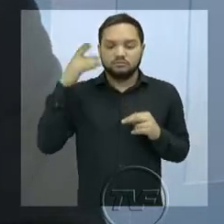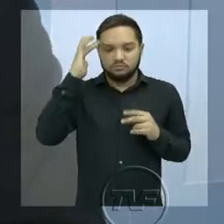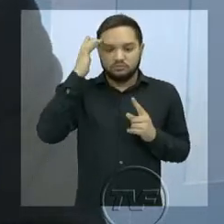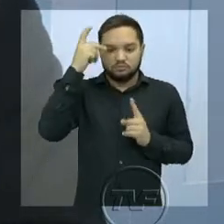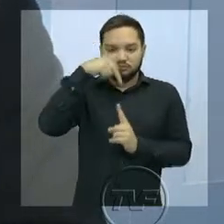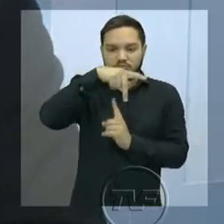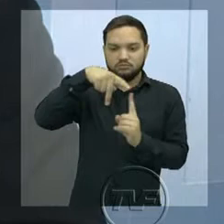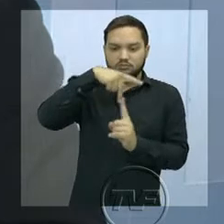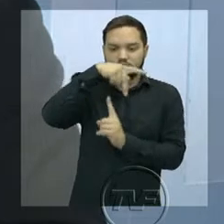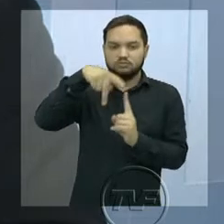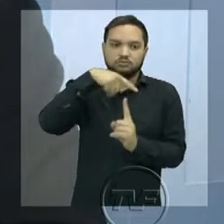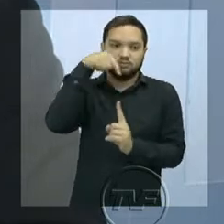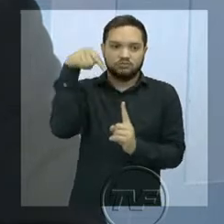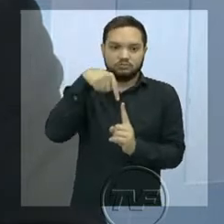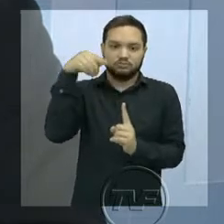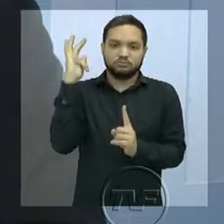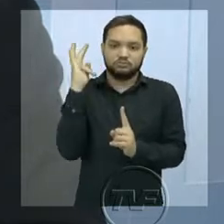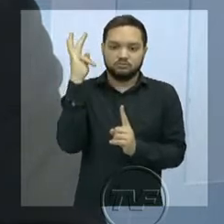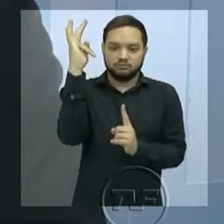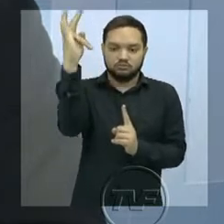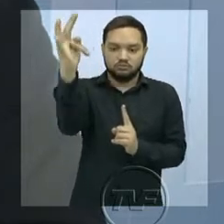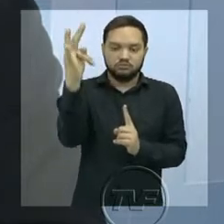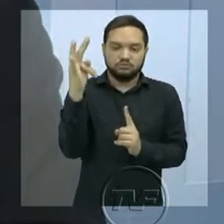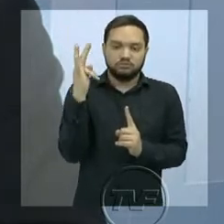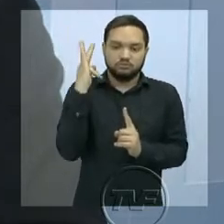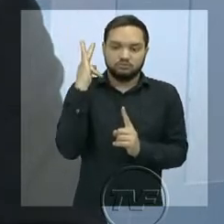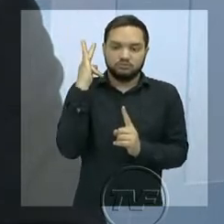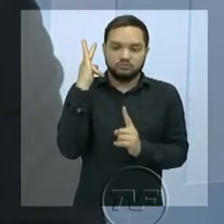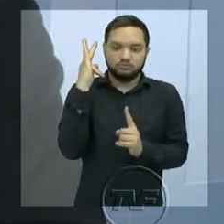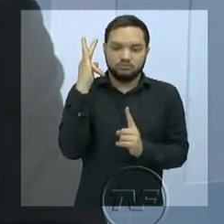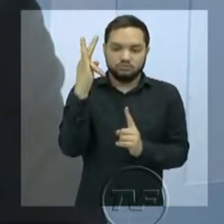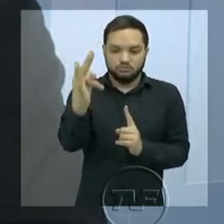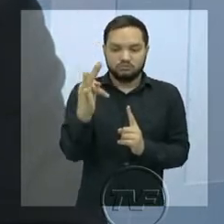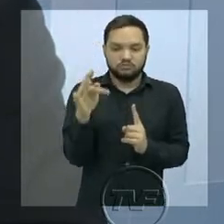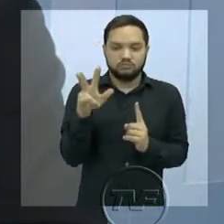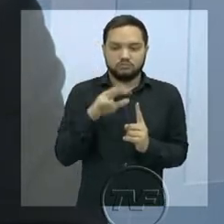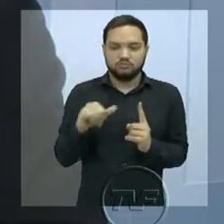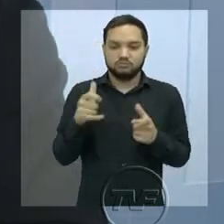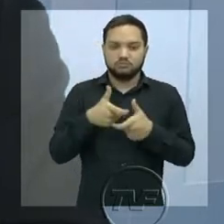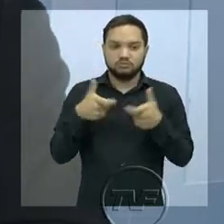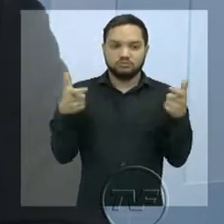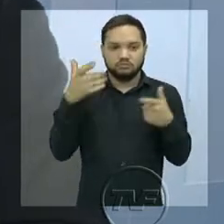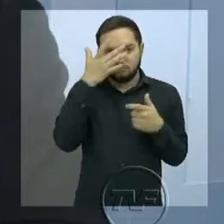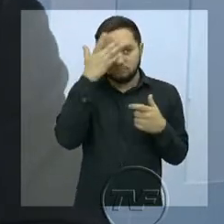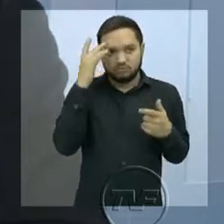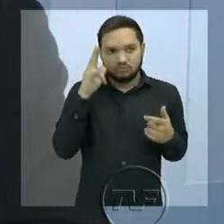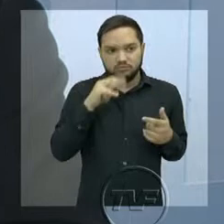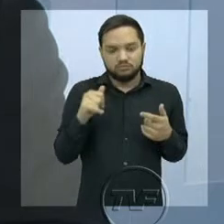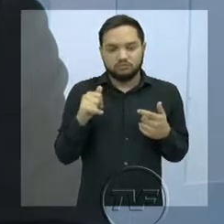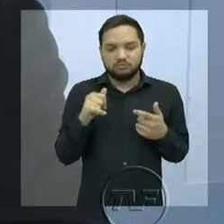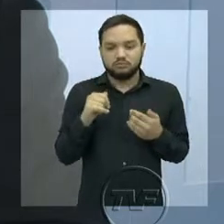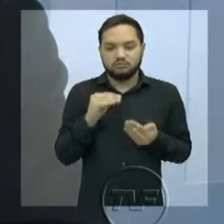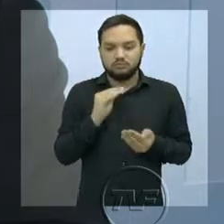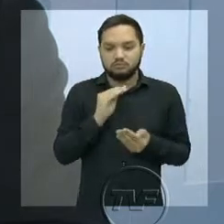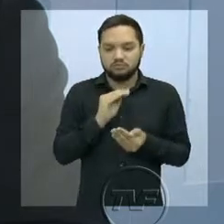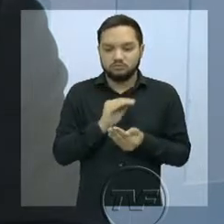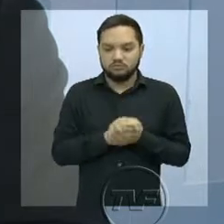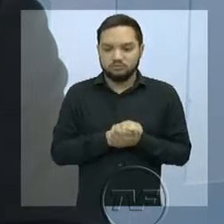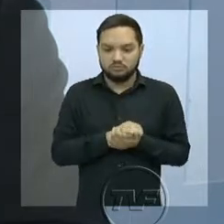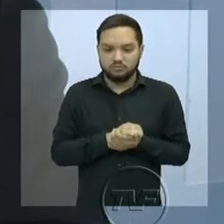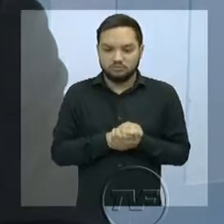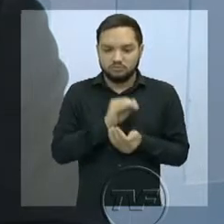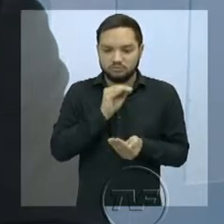no futuro será uma Previdência onde muitas pessoas vão começar a poupar